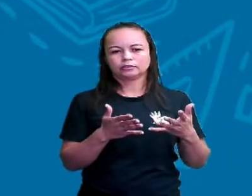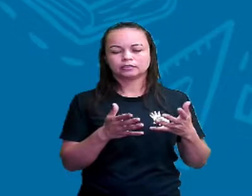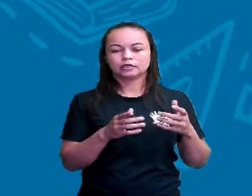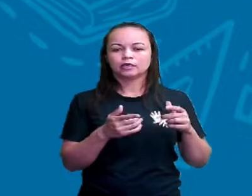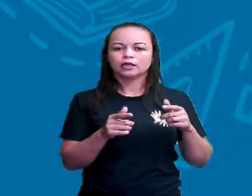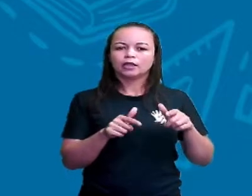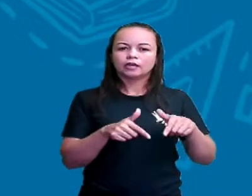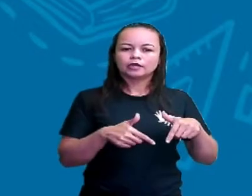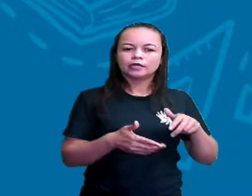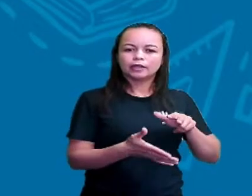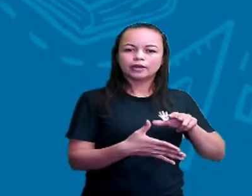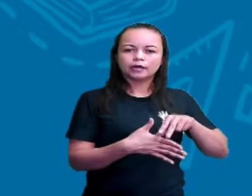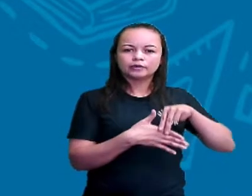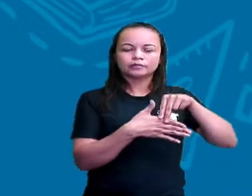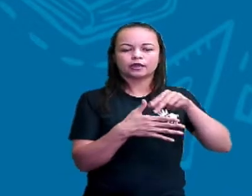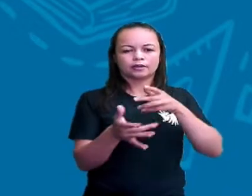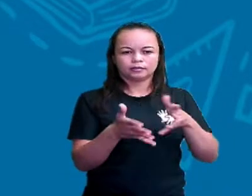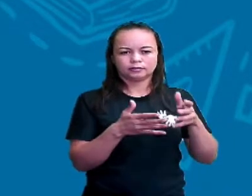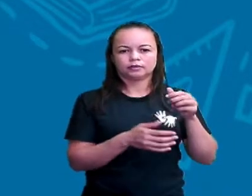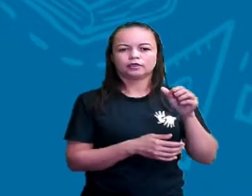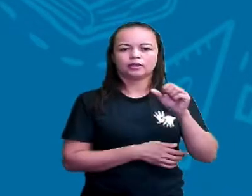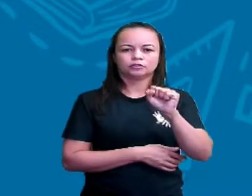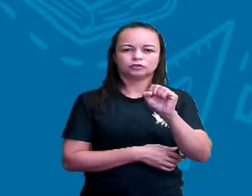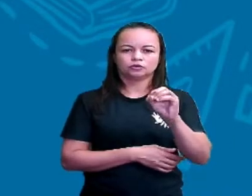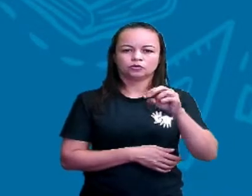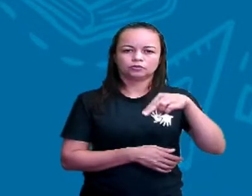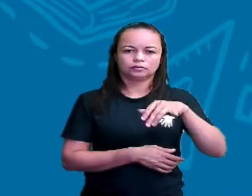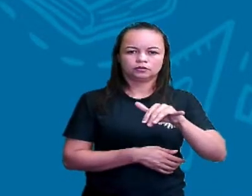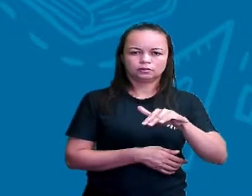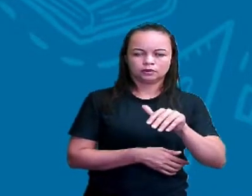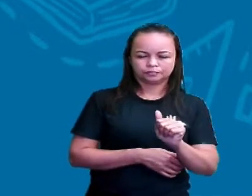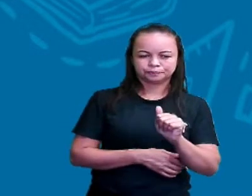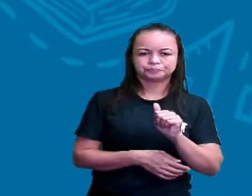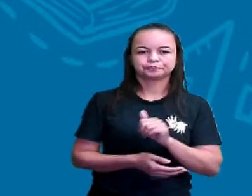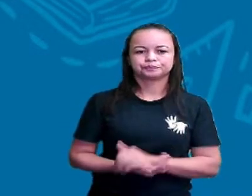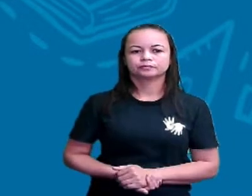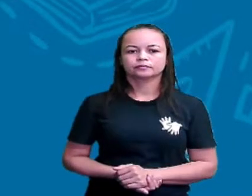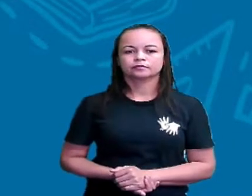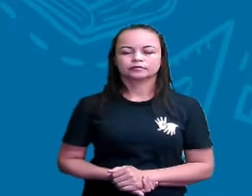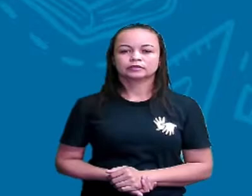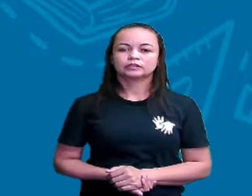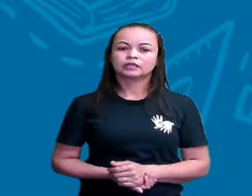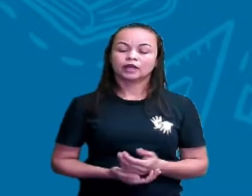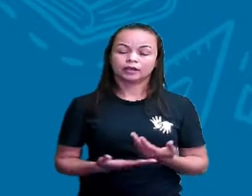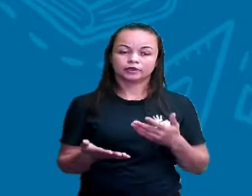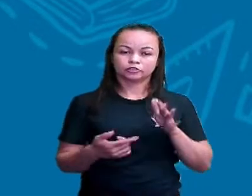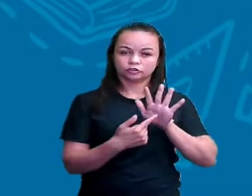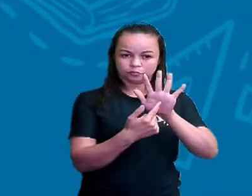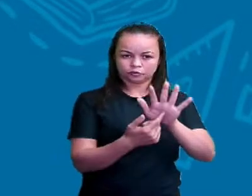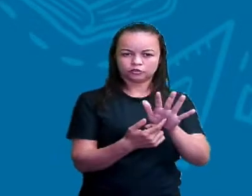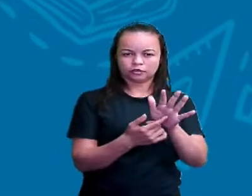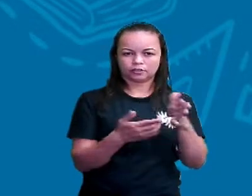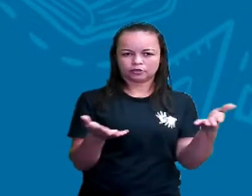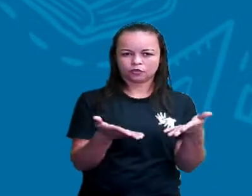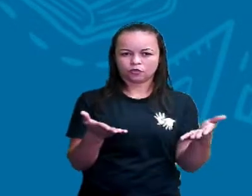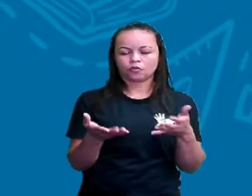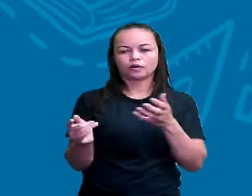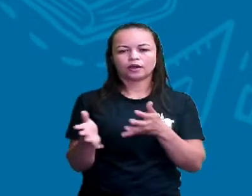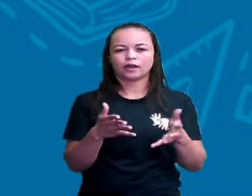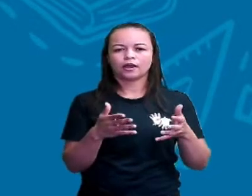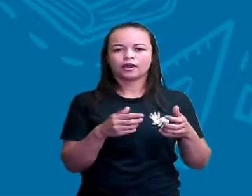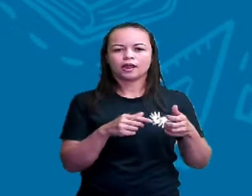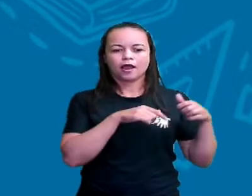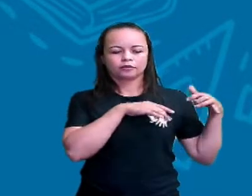Sônia Guajajara. A gente tem aqui a chegada, né, a invasão dos portugueses nos